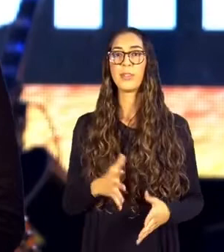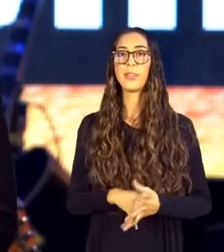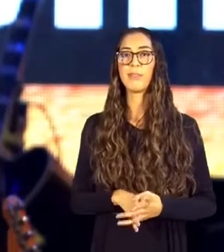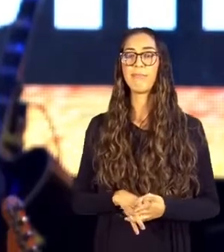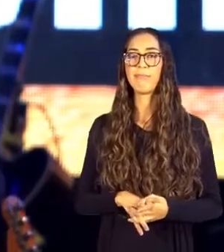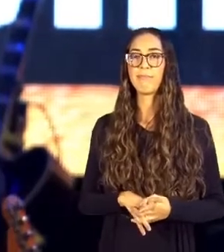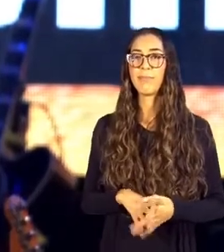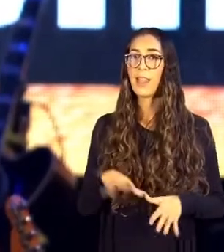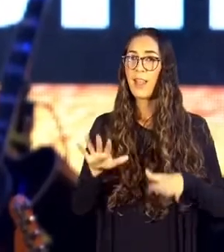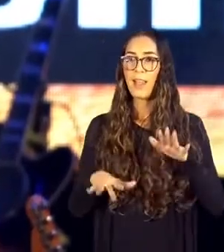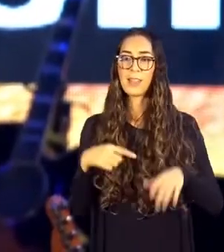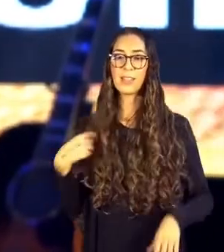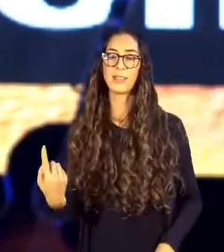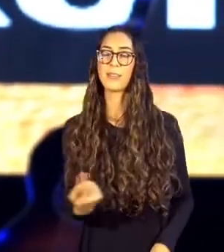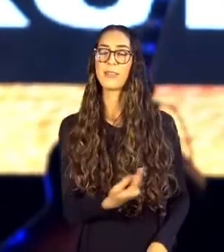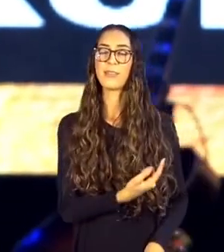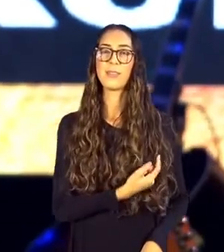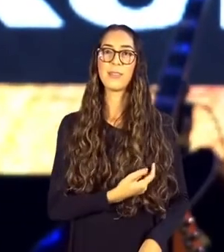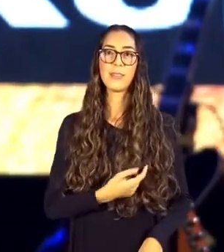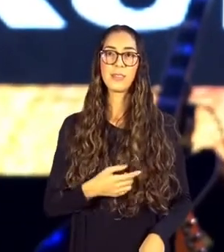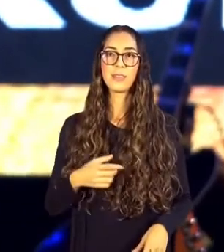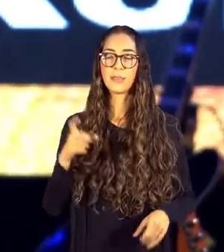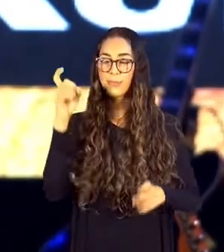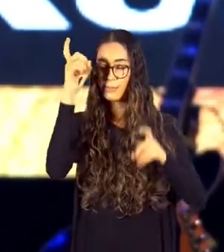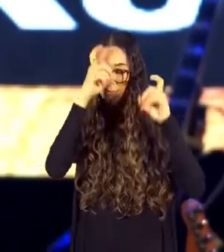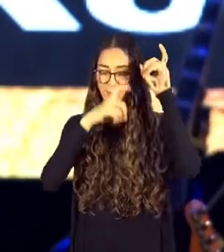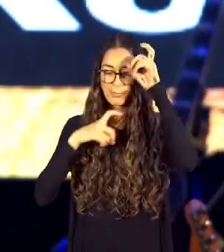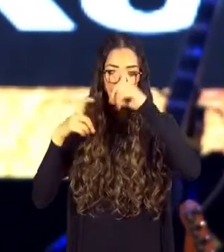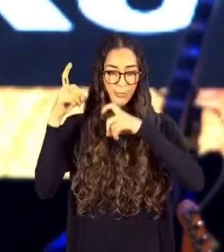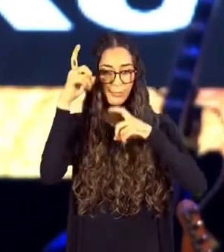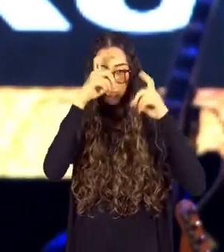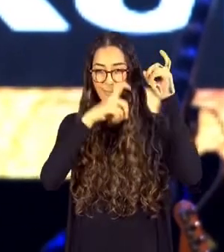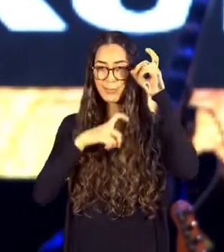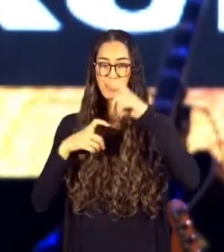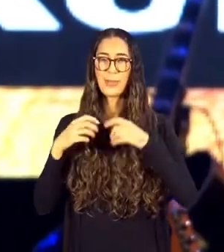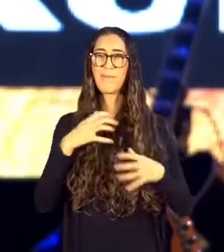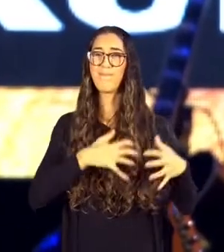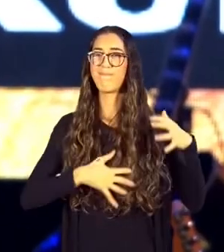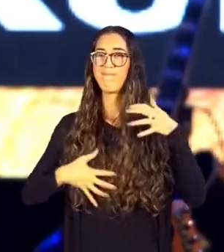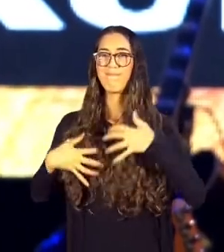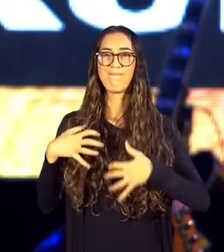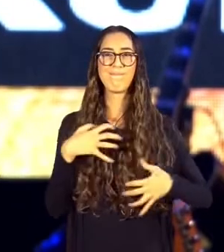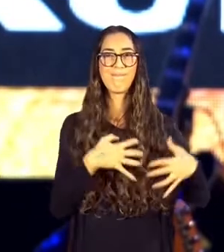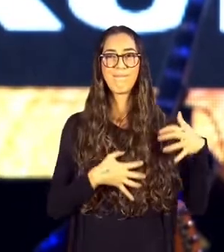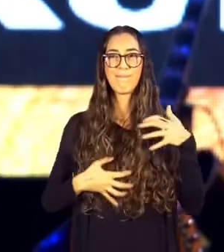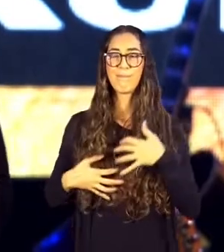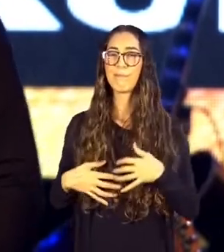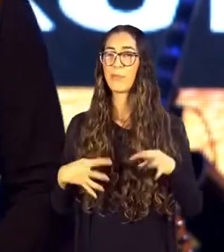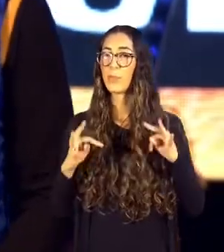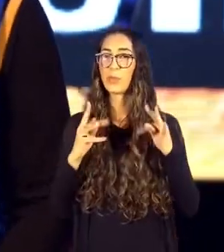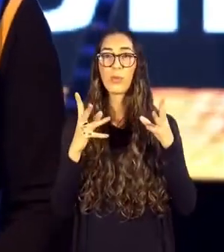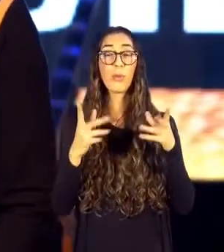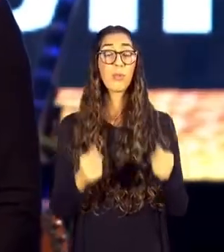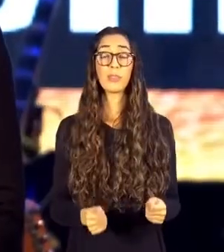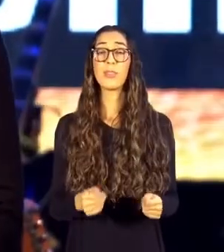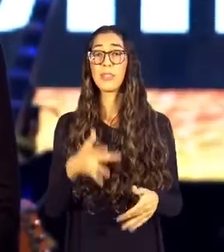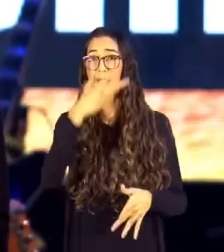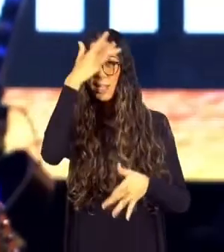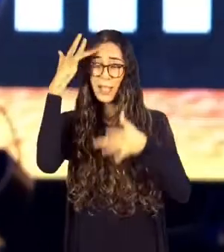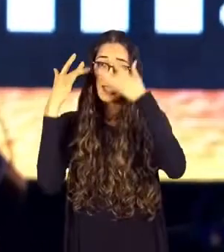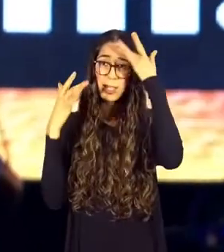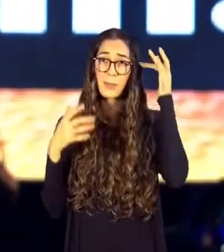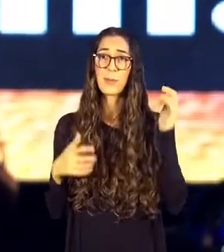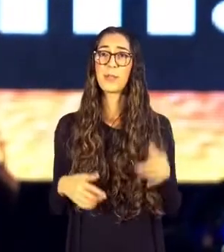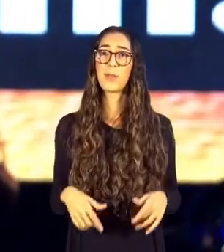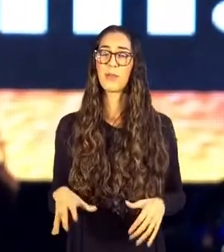ou não mexe com a sua cabeça? Não mexe com o seu intelecto? Só quem for um alienado. Porque você já começa a pensar: o que que eu